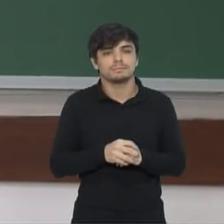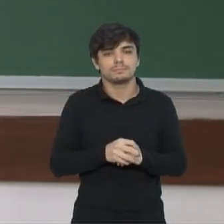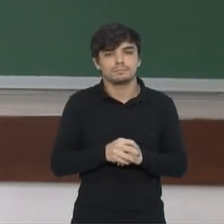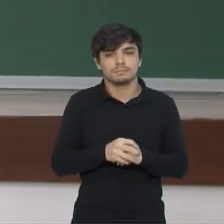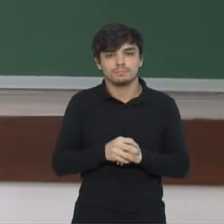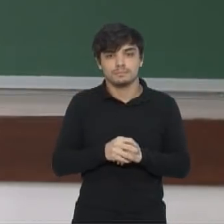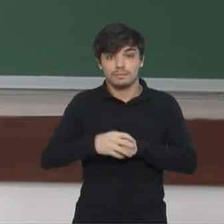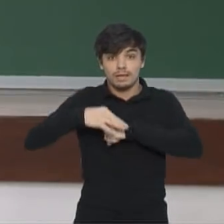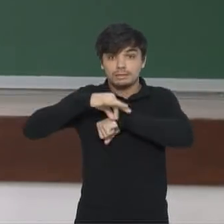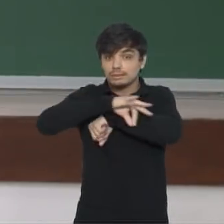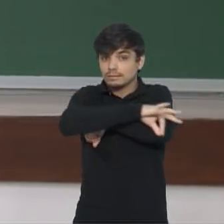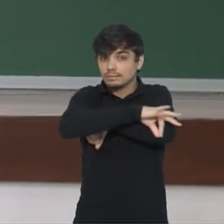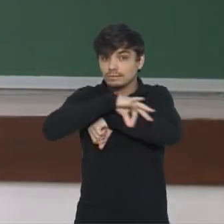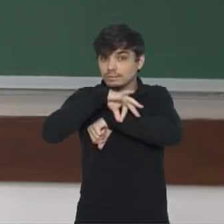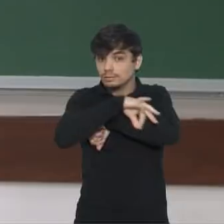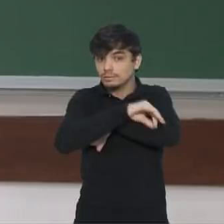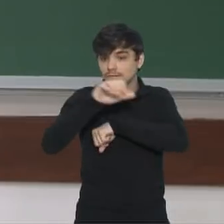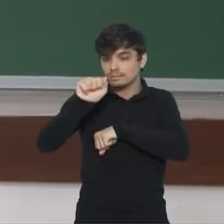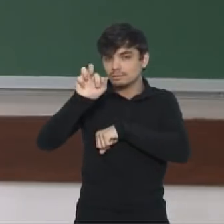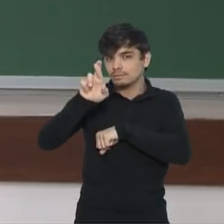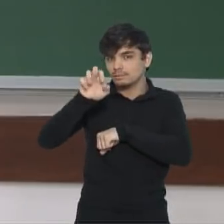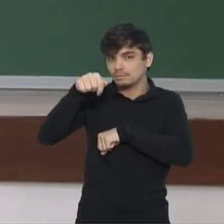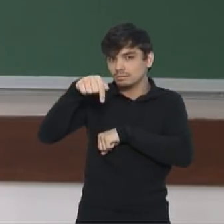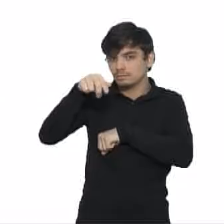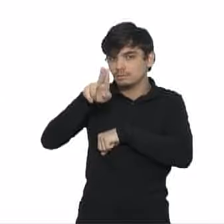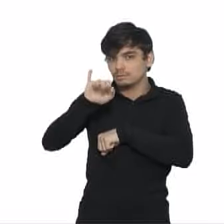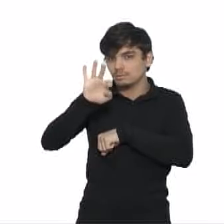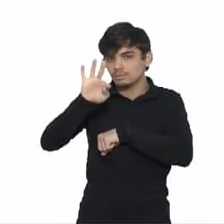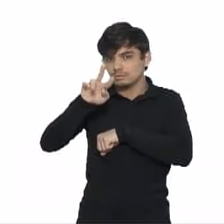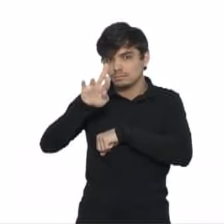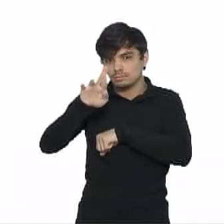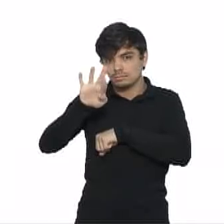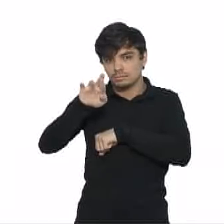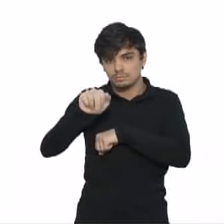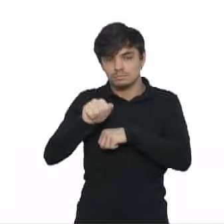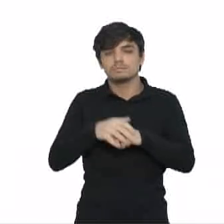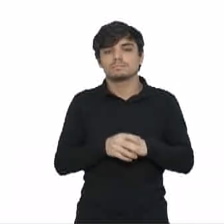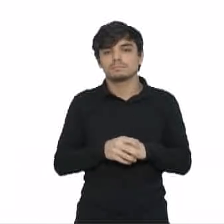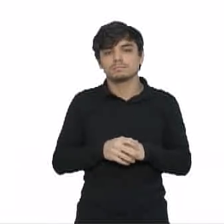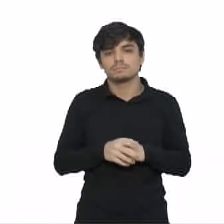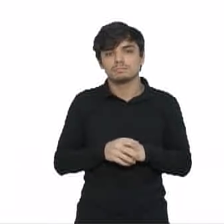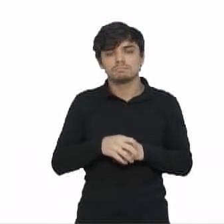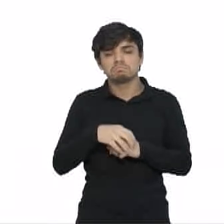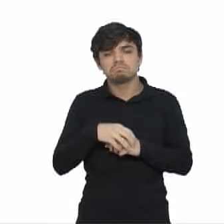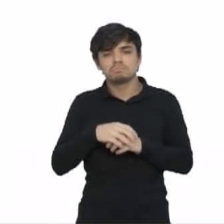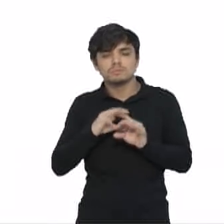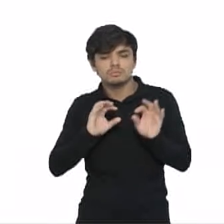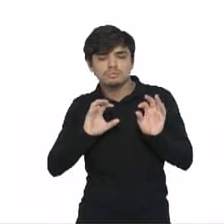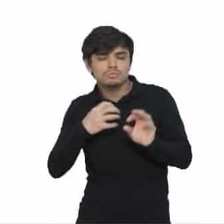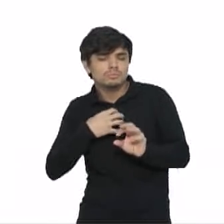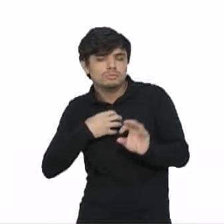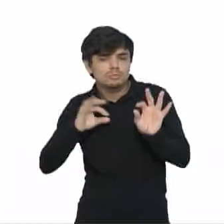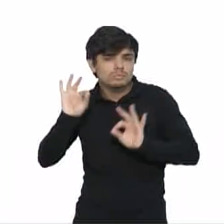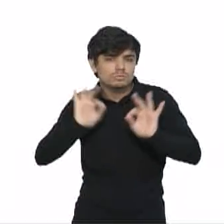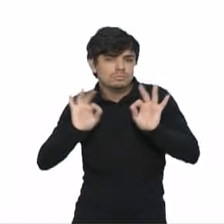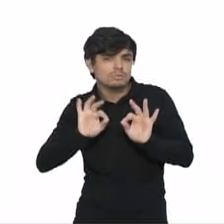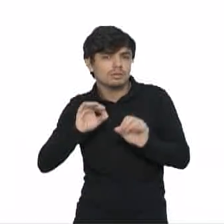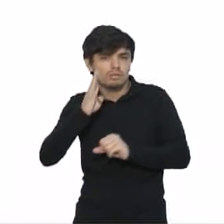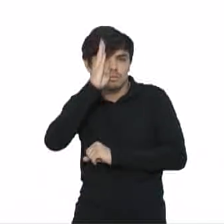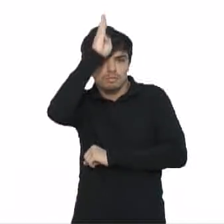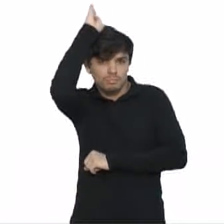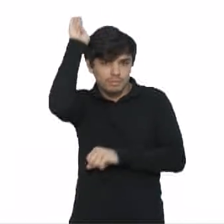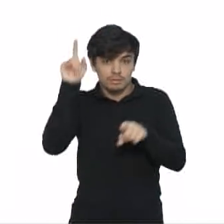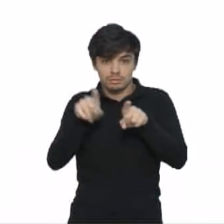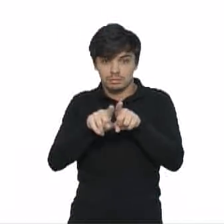Arquitetura. Vamos falar um pouquinho da arquitetura então. O estilo romano, pessoal, se destacou em obras como as termas,